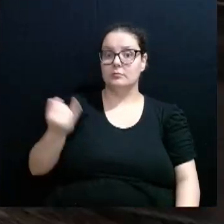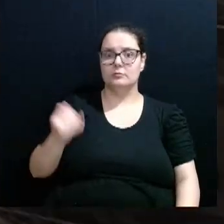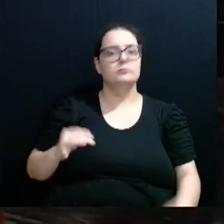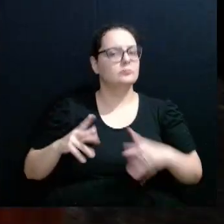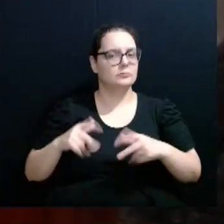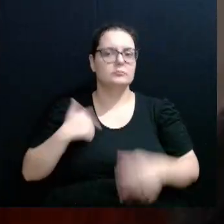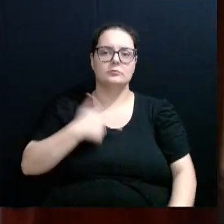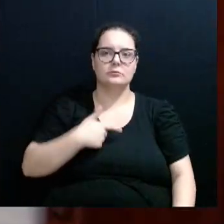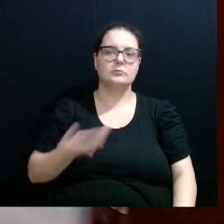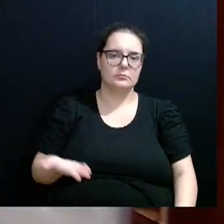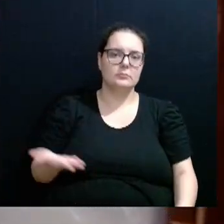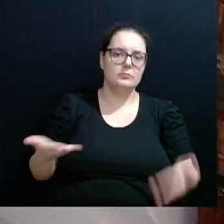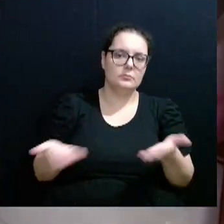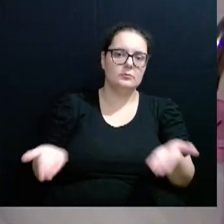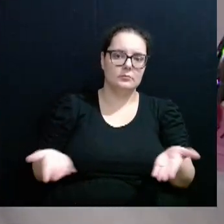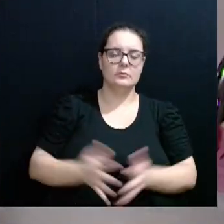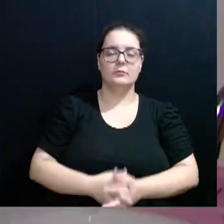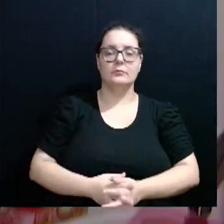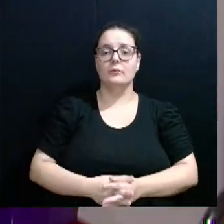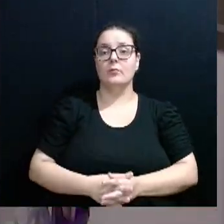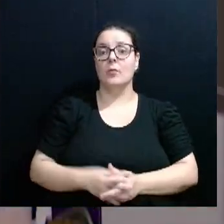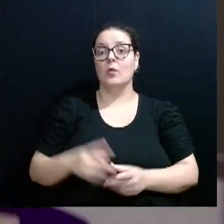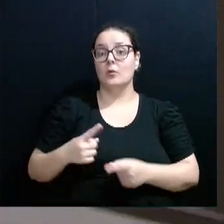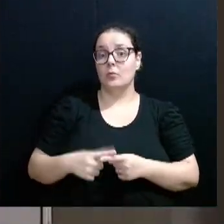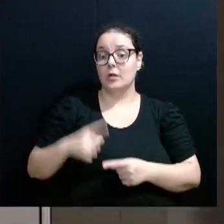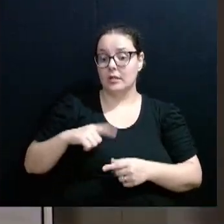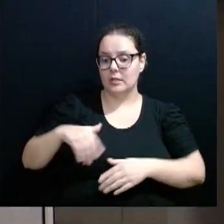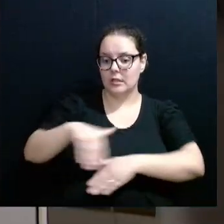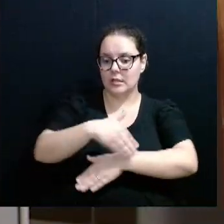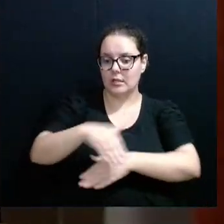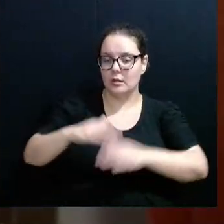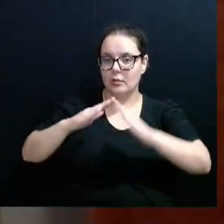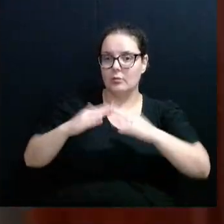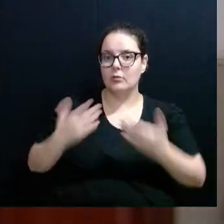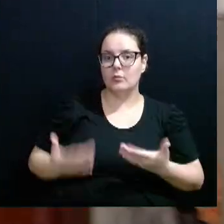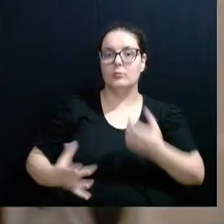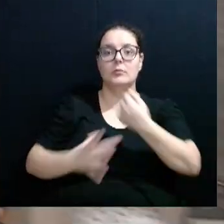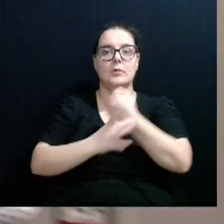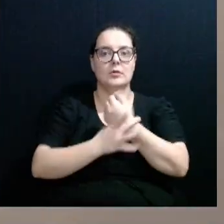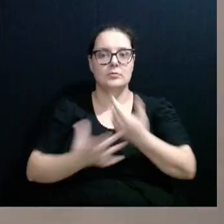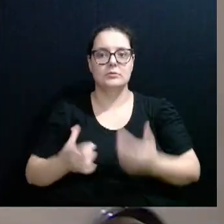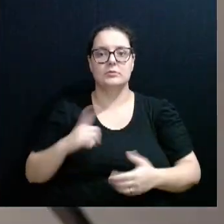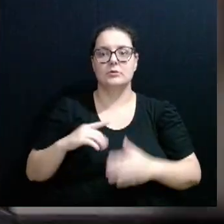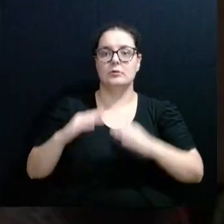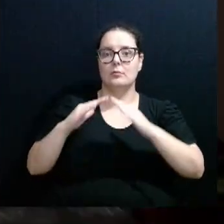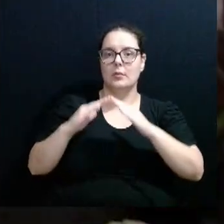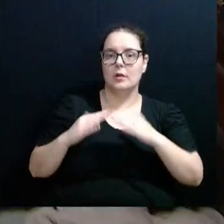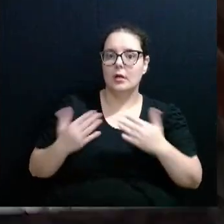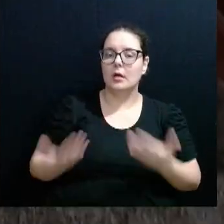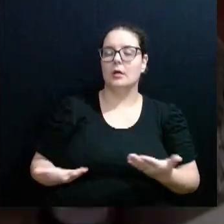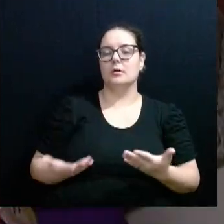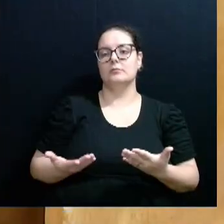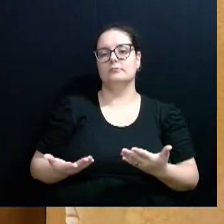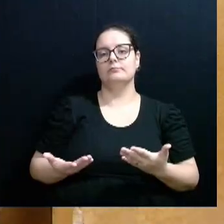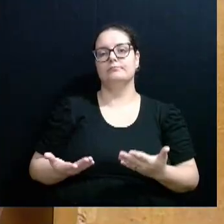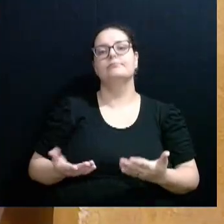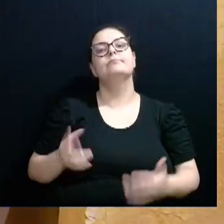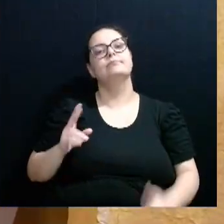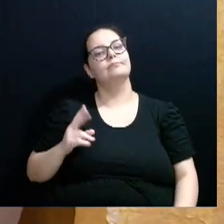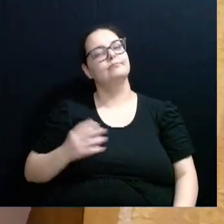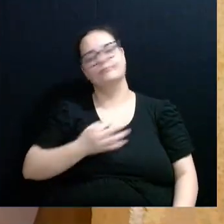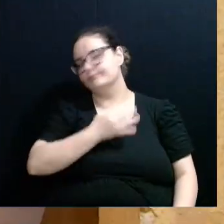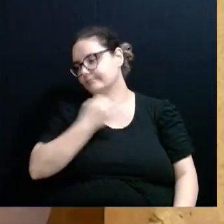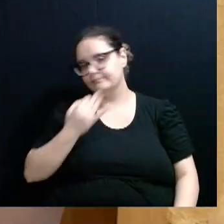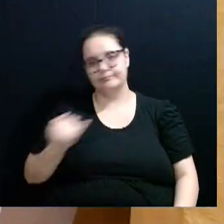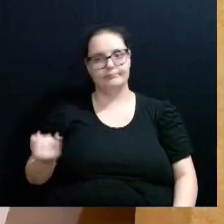hoje, porque você ter um endereço, você ter uma segurança de você ter um lar é excepcional, né? Você saber